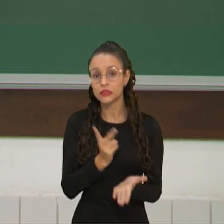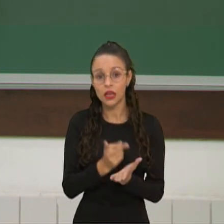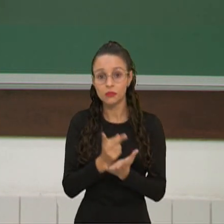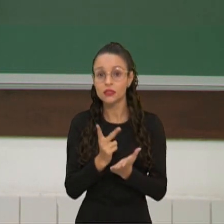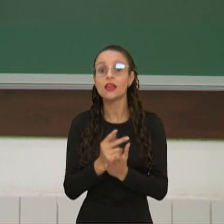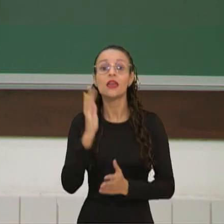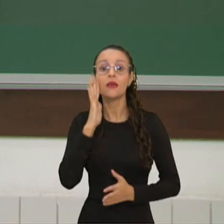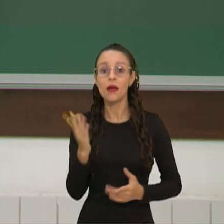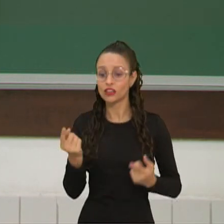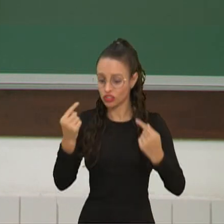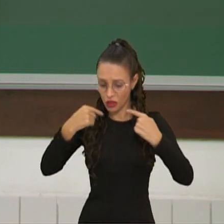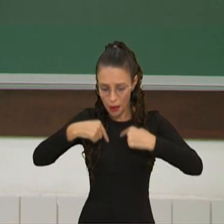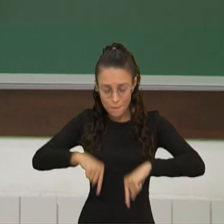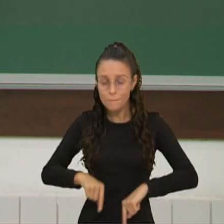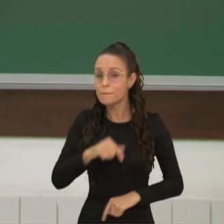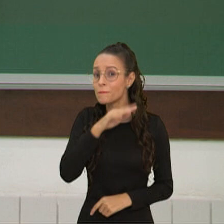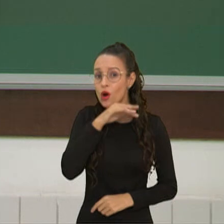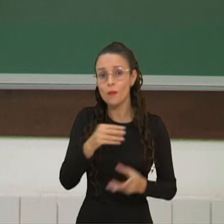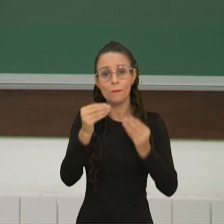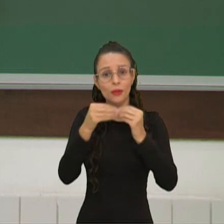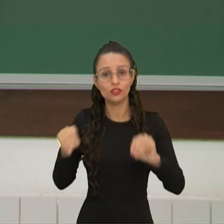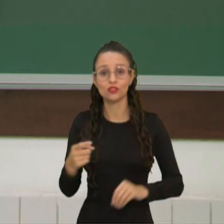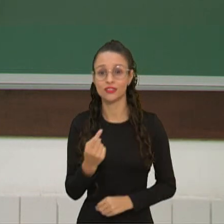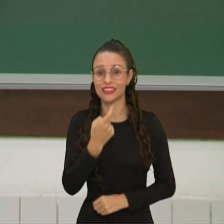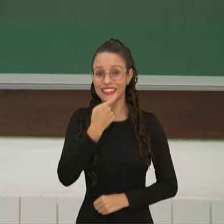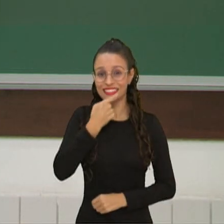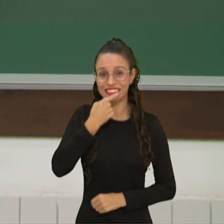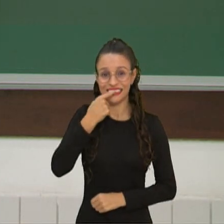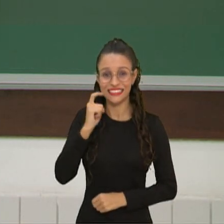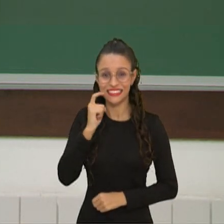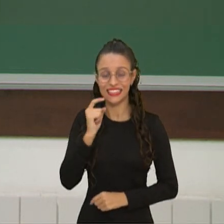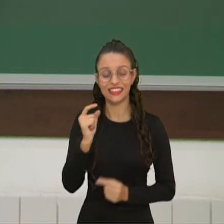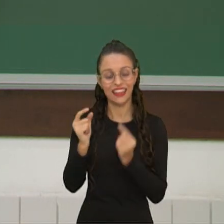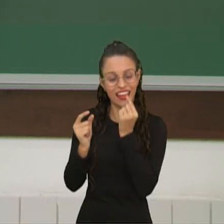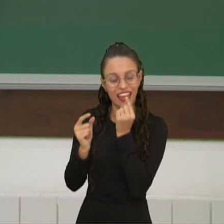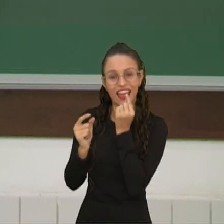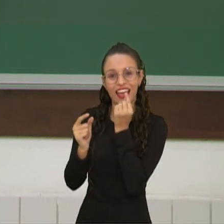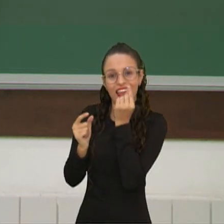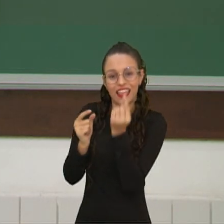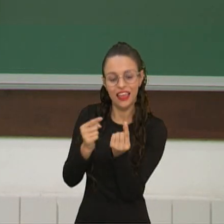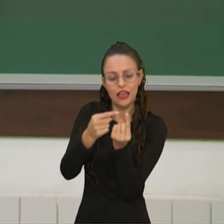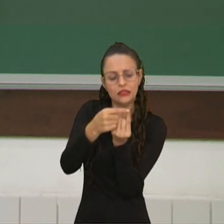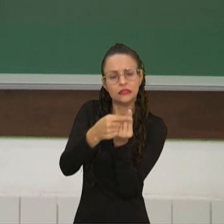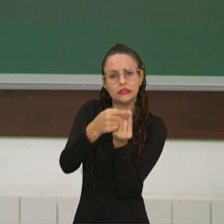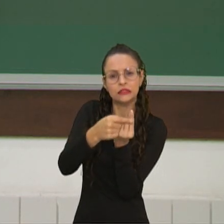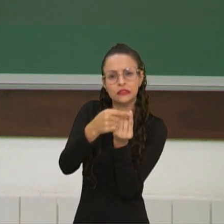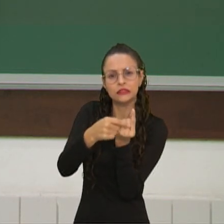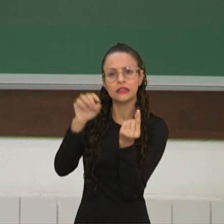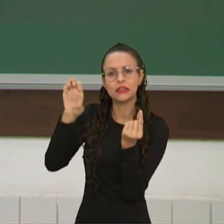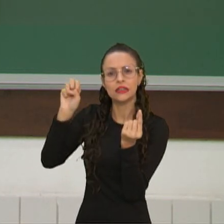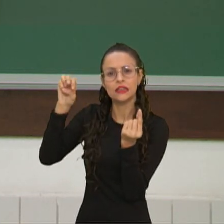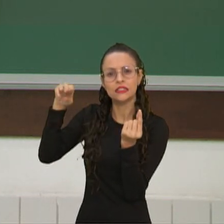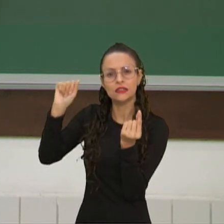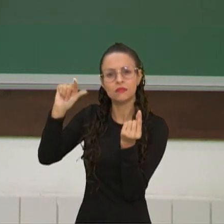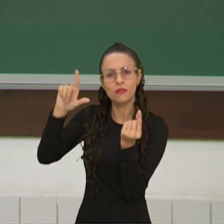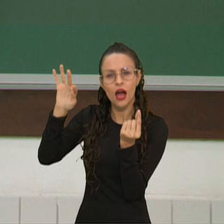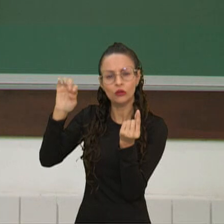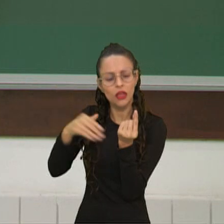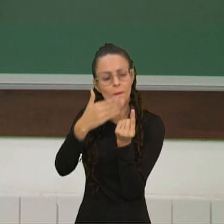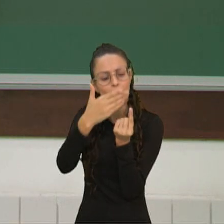você não faz por dentro dela né prejudica os dentes também tira a proteção que é o esmalte durante tá